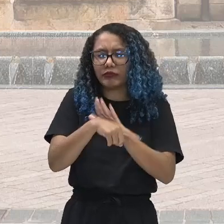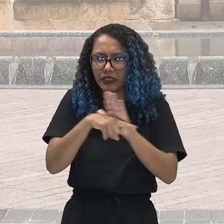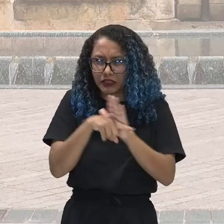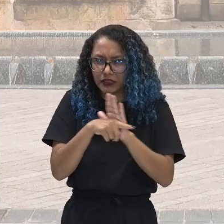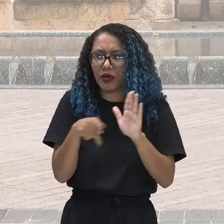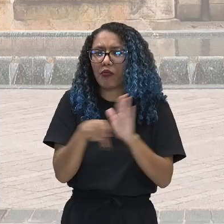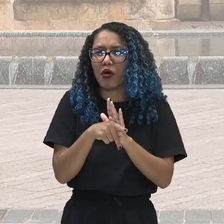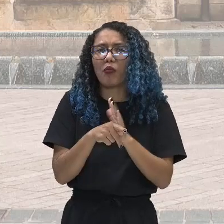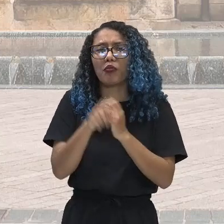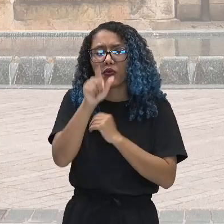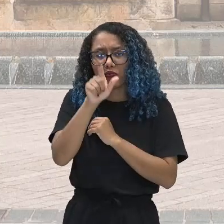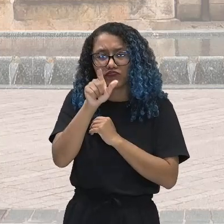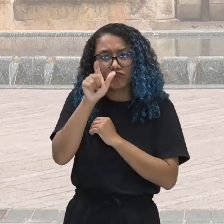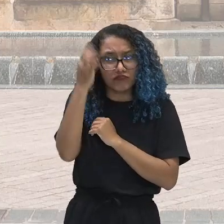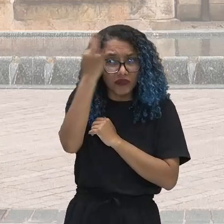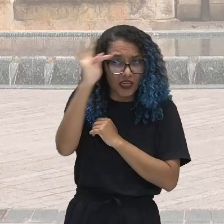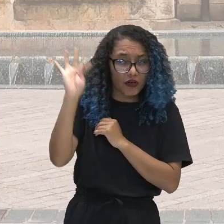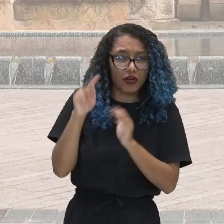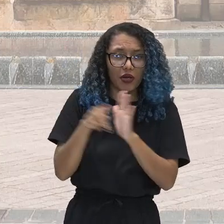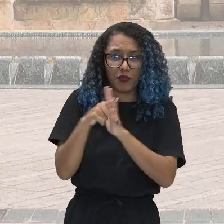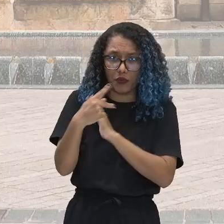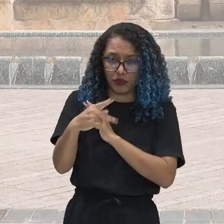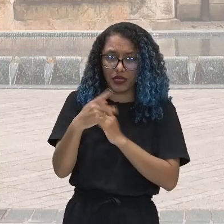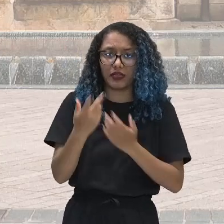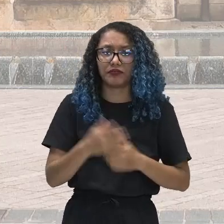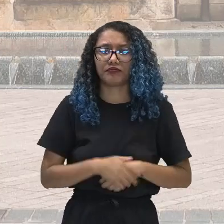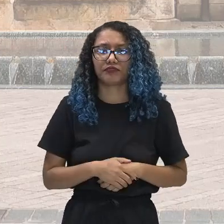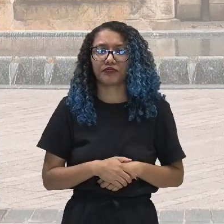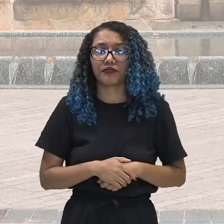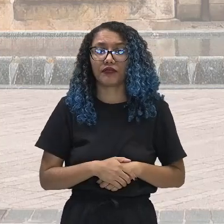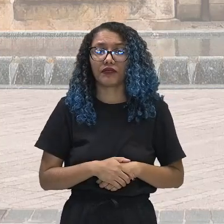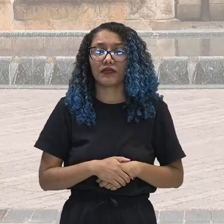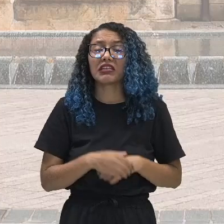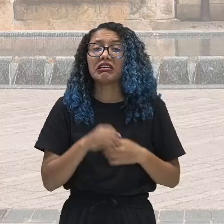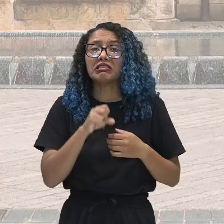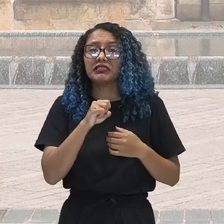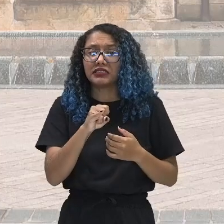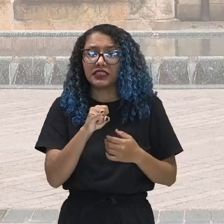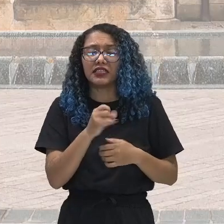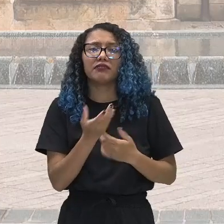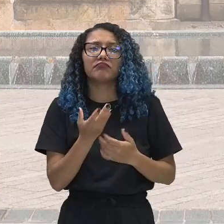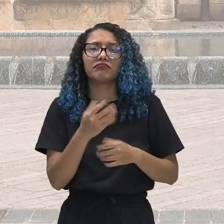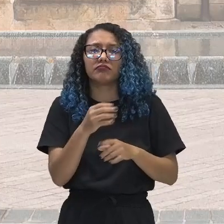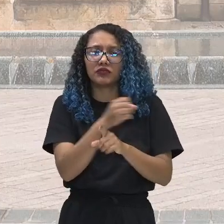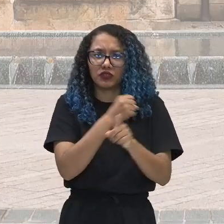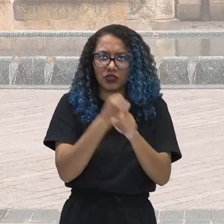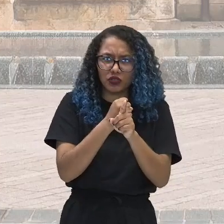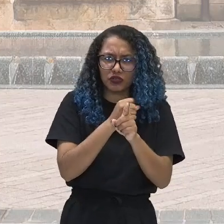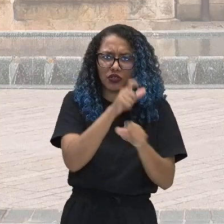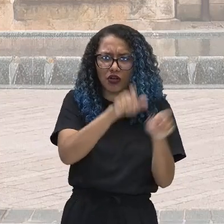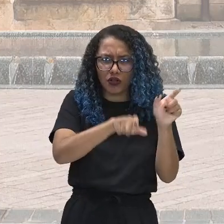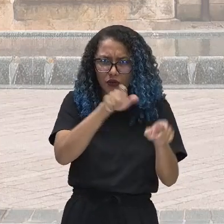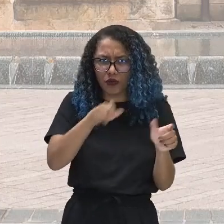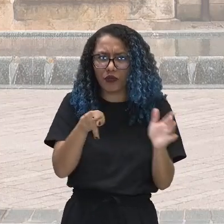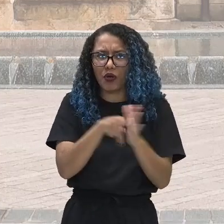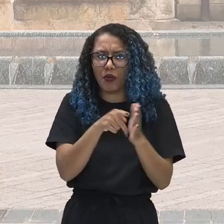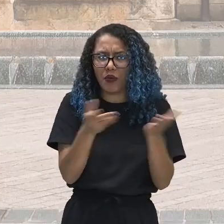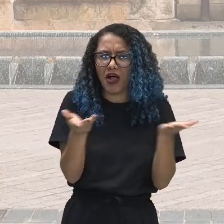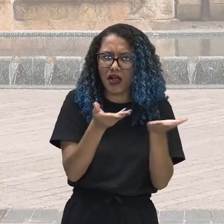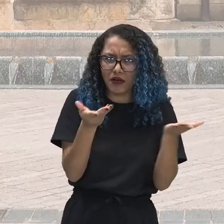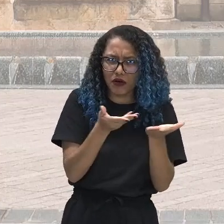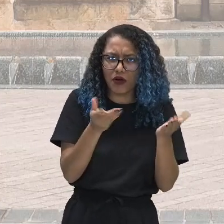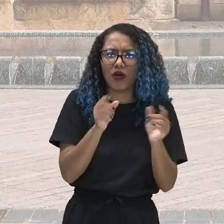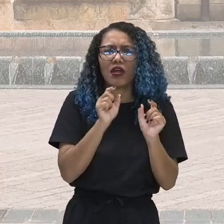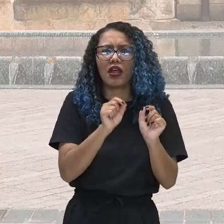que na contemporaneidade seguem seus estudos, fazem suas observações, eles têm como